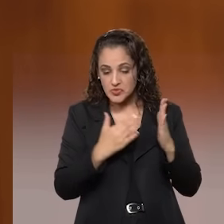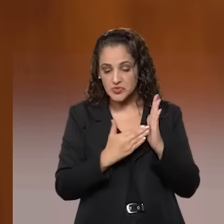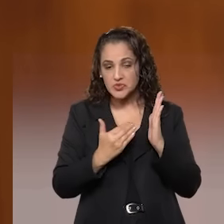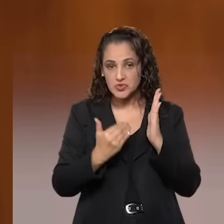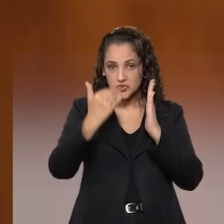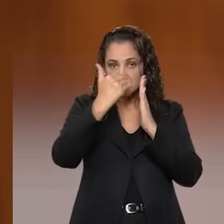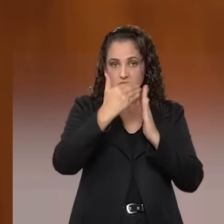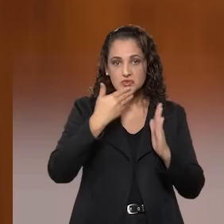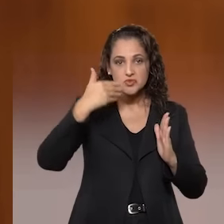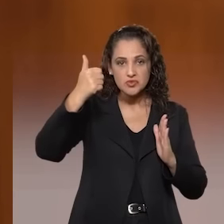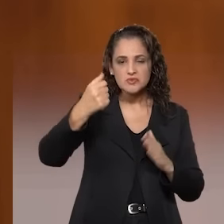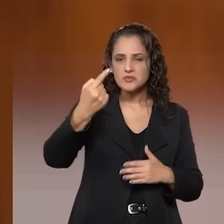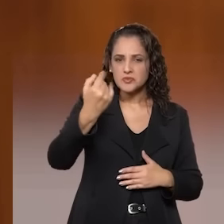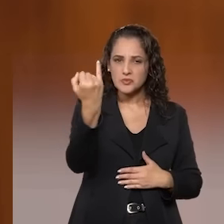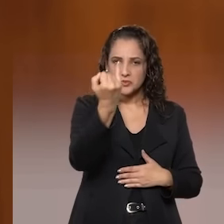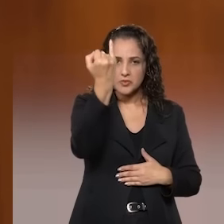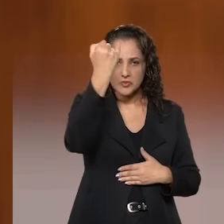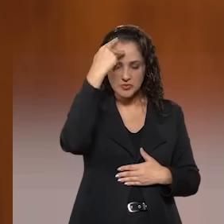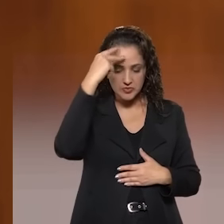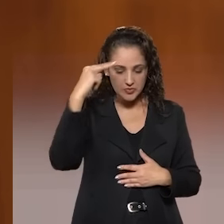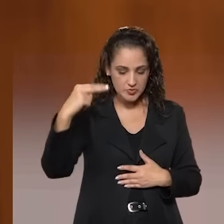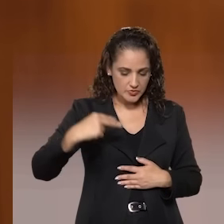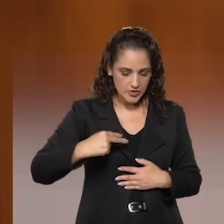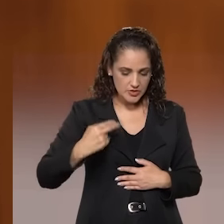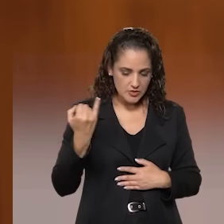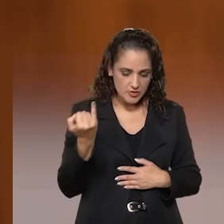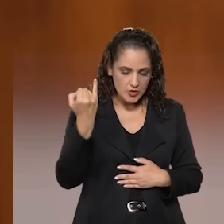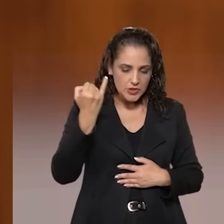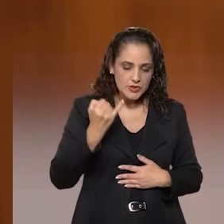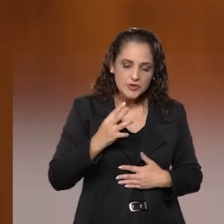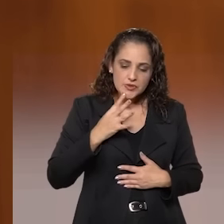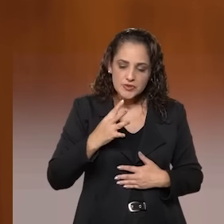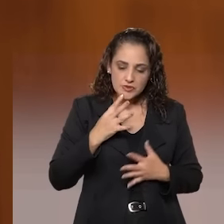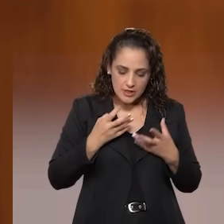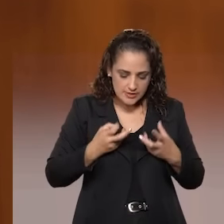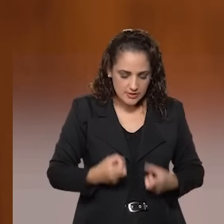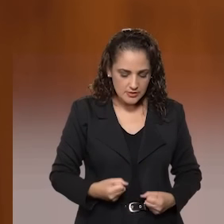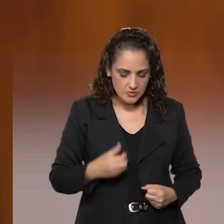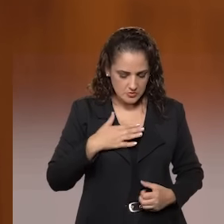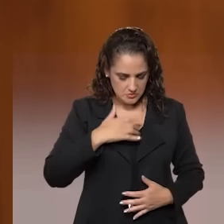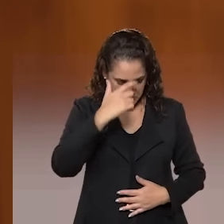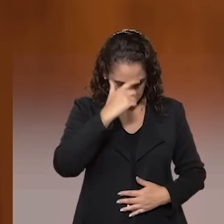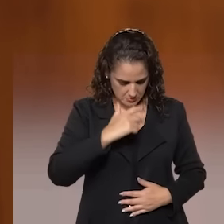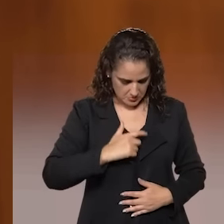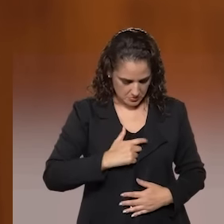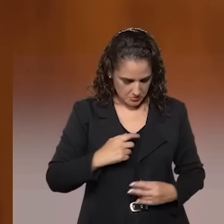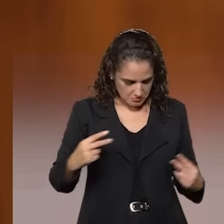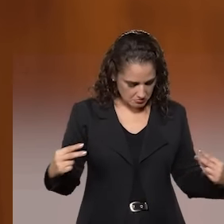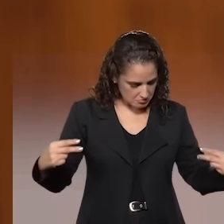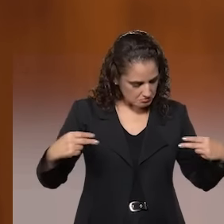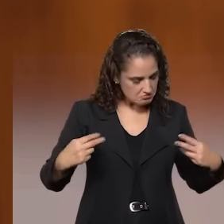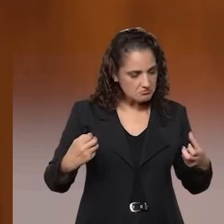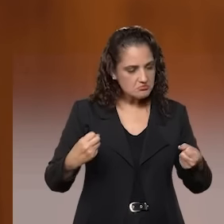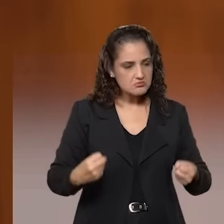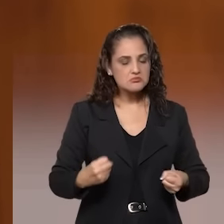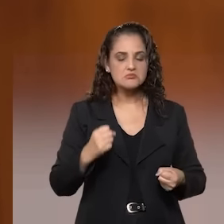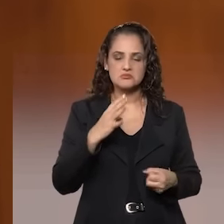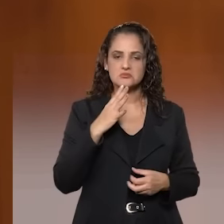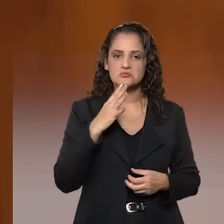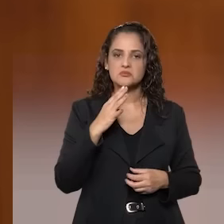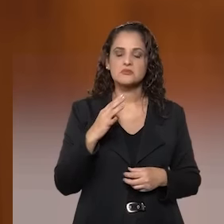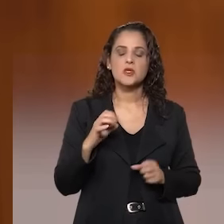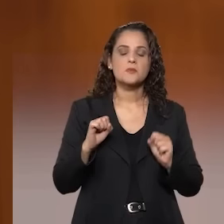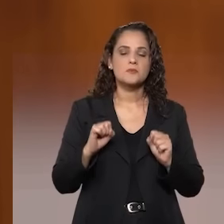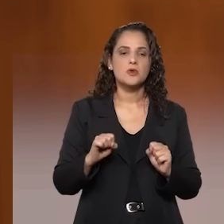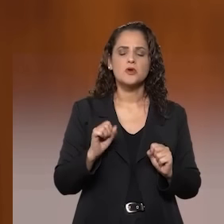eh eu acho que é o primeiro passo né o autoconhecimento e a autoaceitação desse conhecimento de si mesmo ela vai